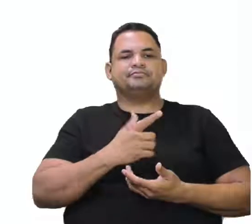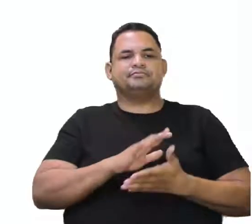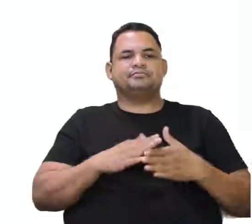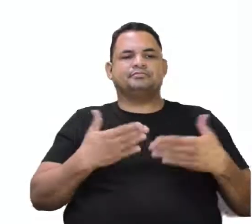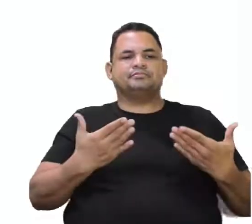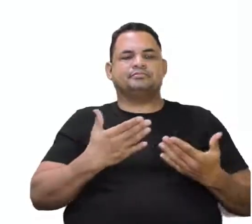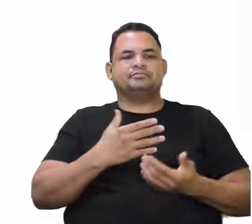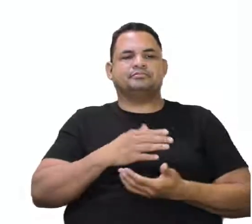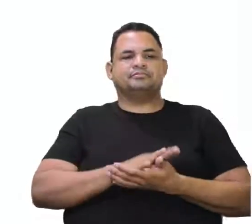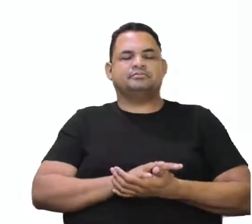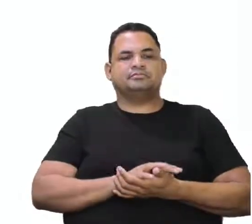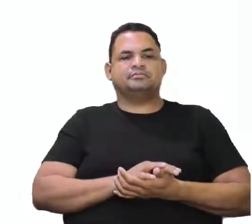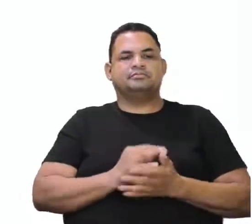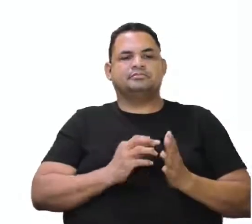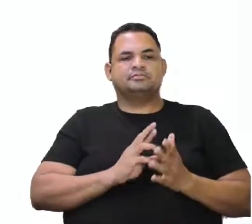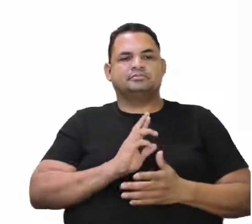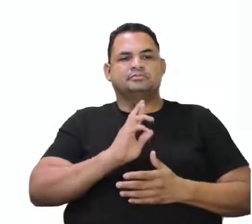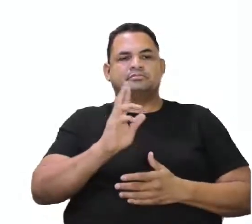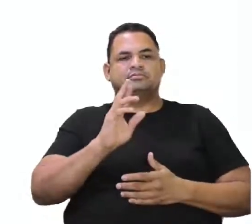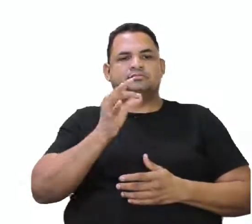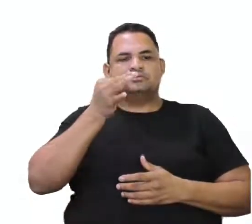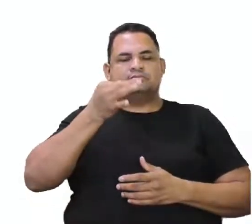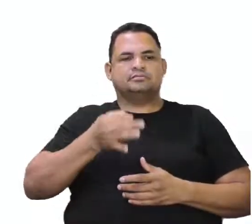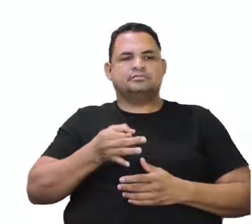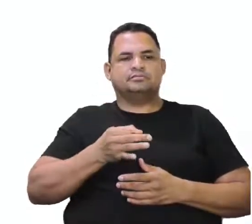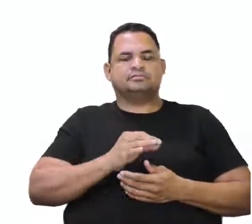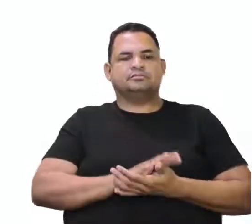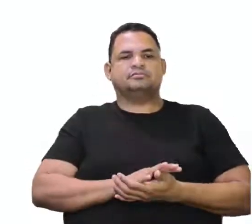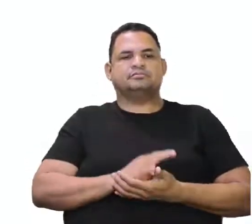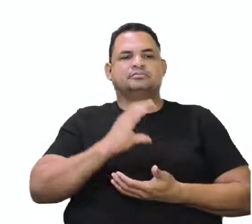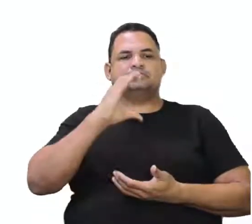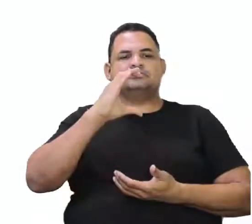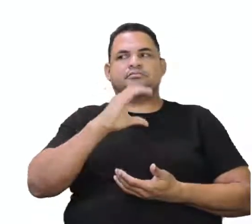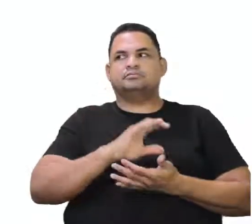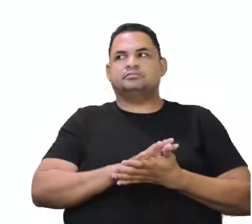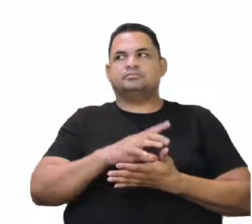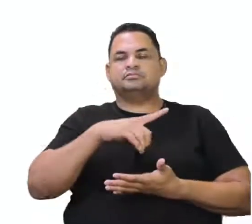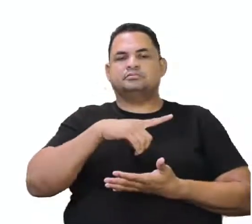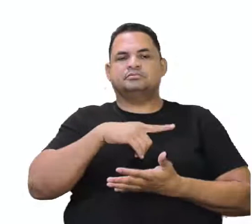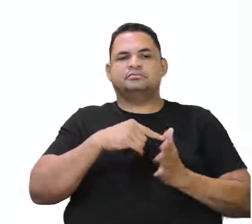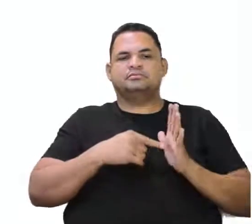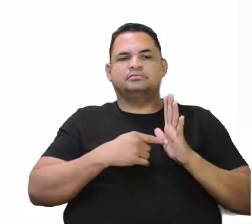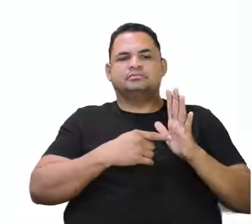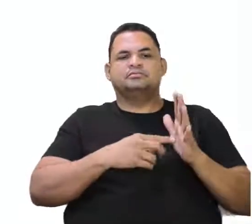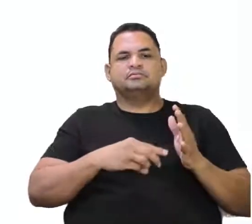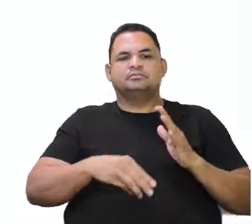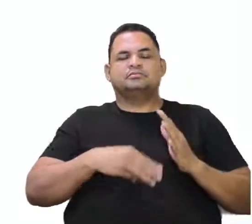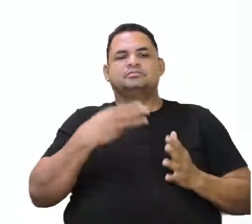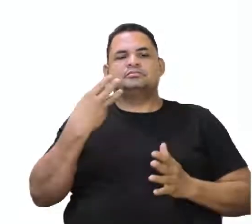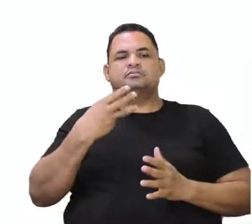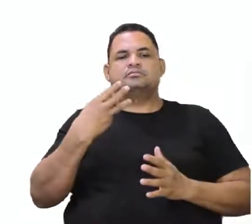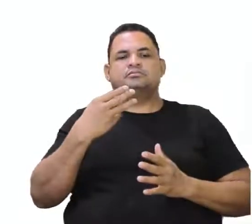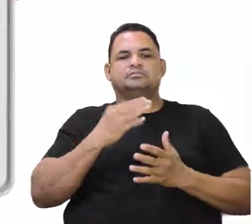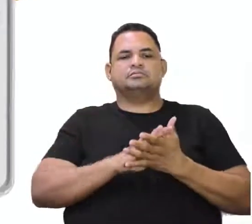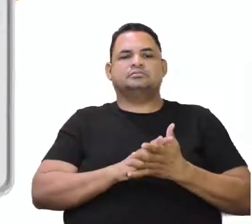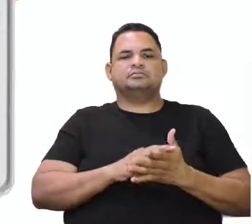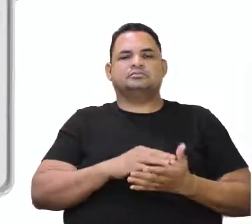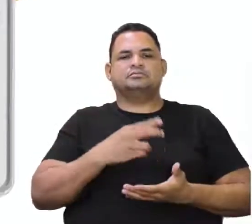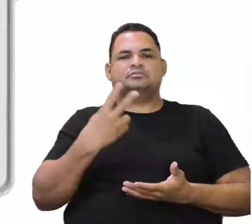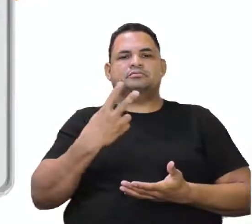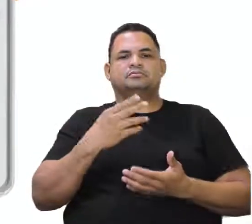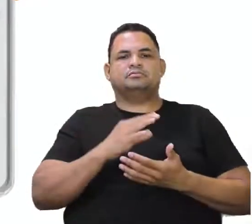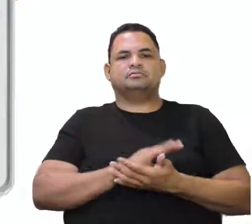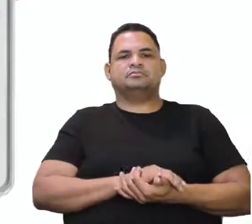tá? Então a gente vai ter essa resposta aí como correta, letra C. E aí a gente tinha lá a representação do terciário e o consumidor secundário